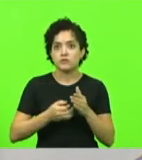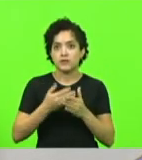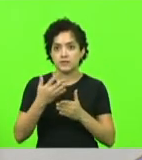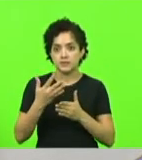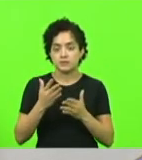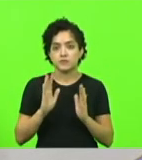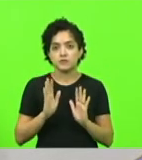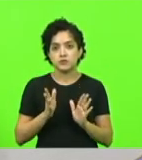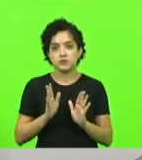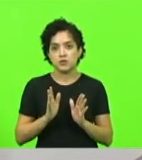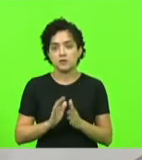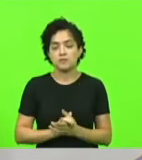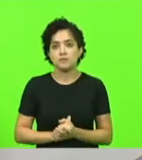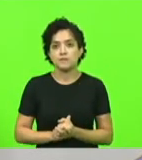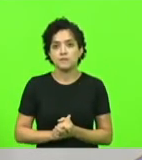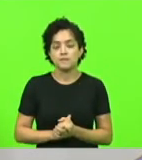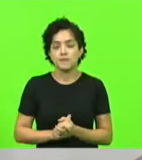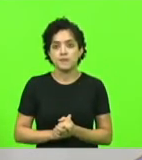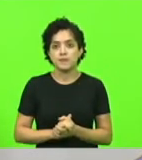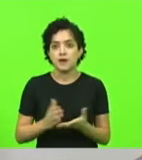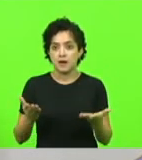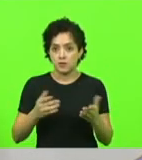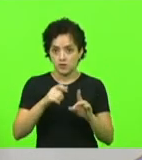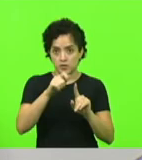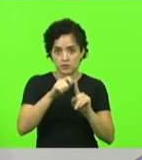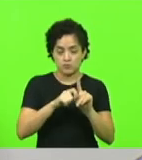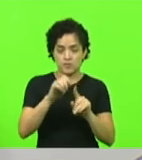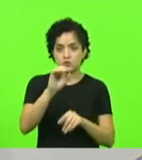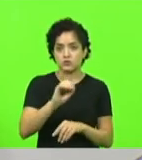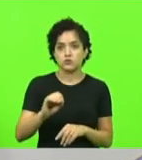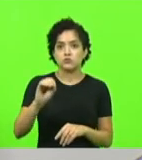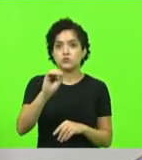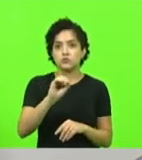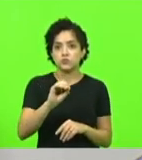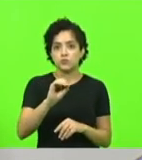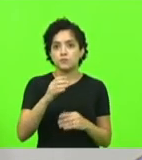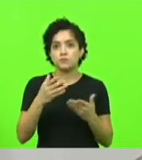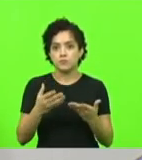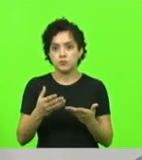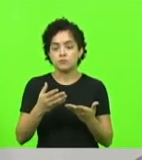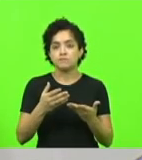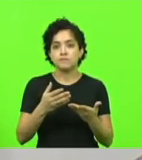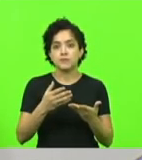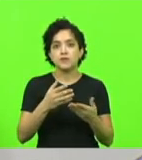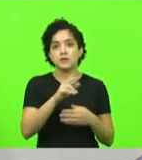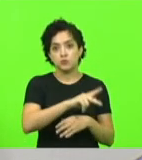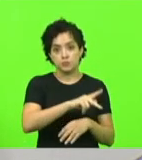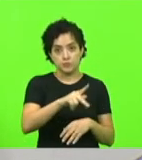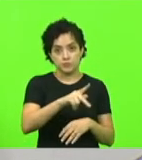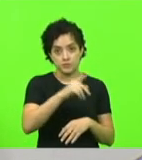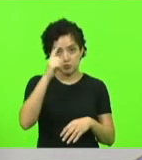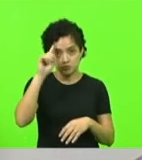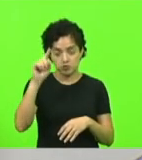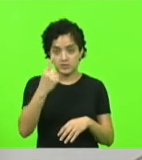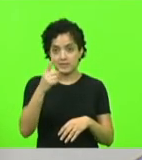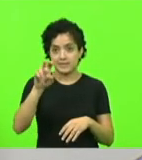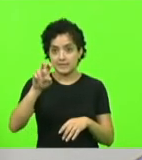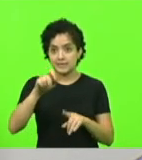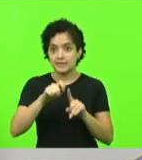tribuna. Nós estamos no mês de outubro, mês do professor, dia 15